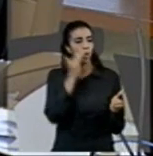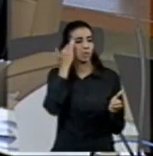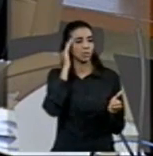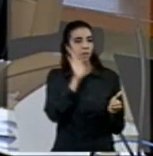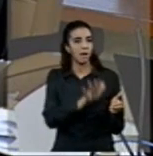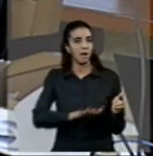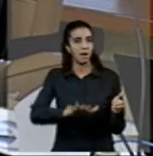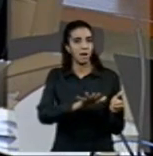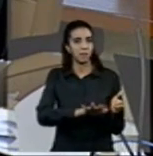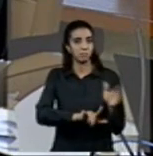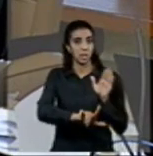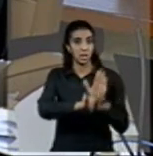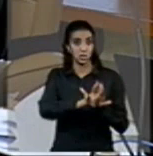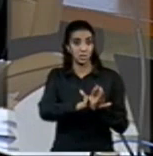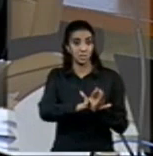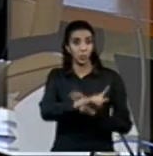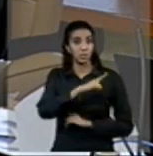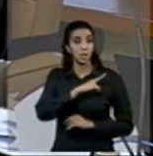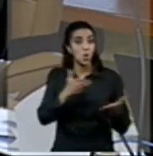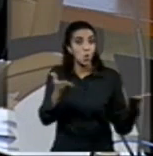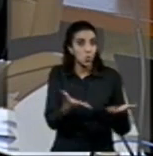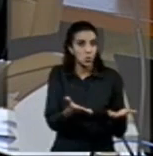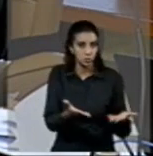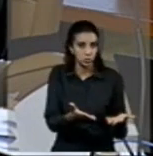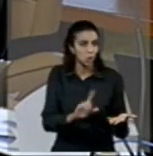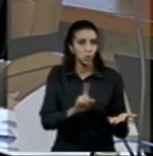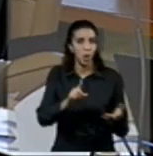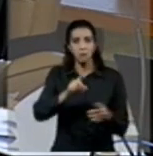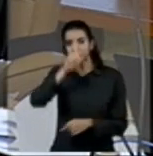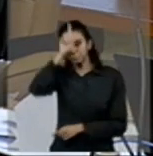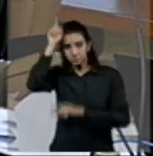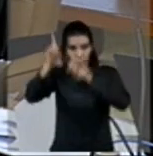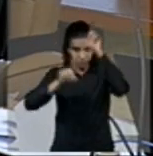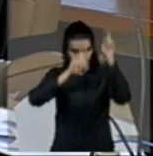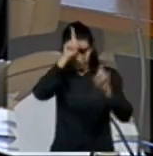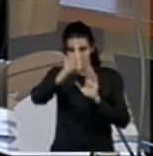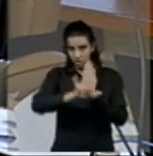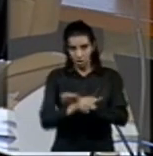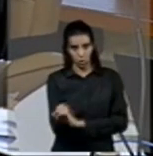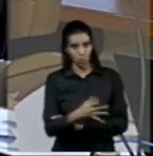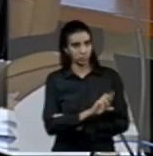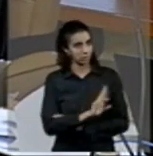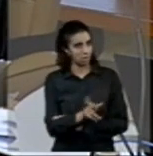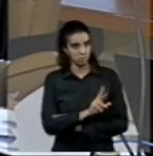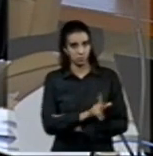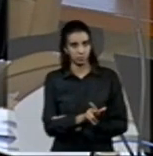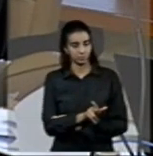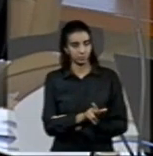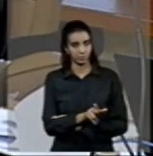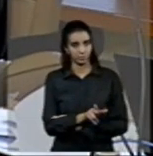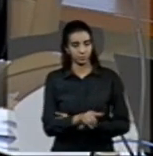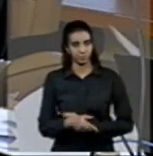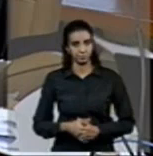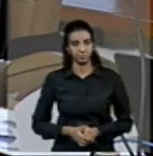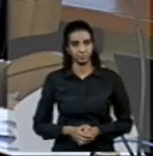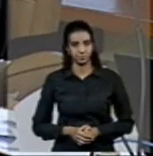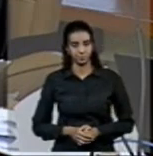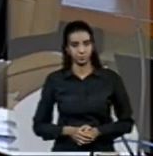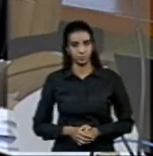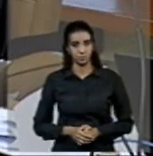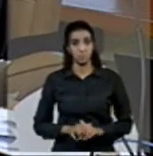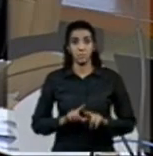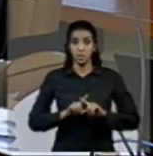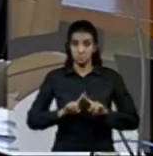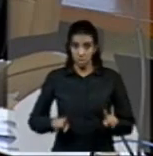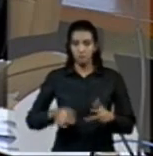com base na legislação existente e não inovando do ordenamento jurídico. Nada impede a atuação